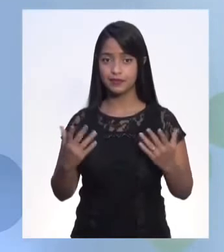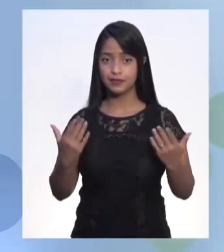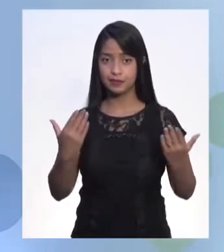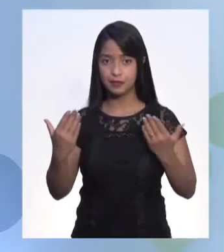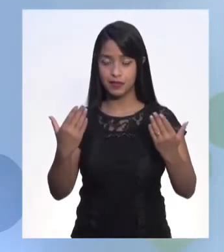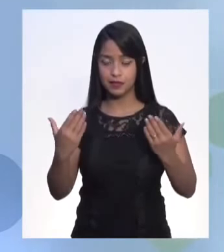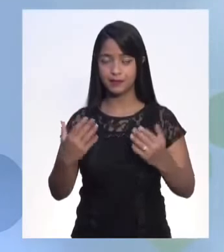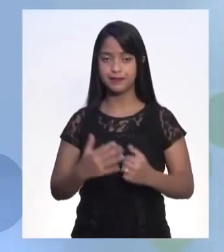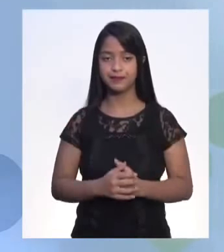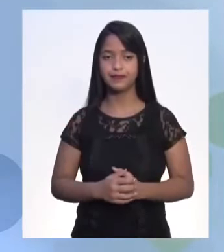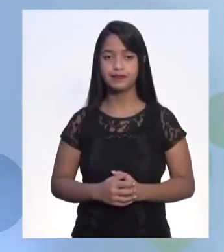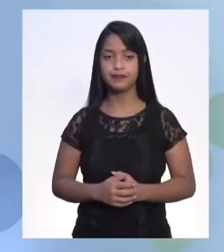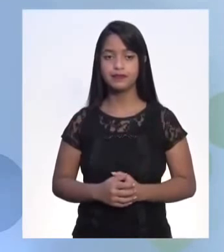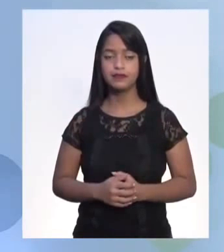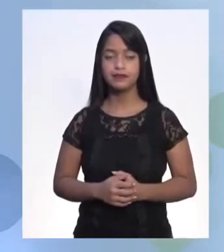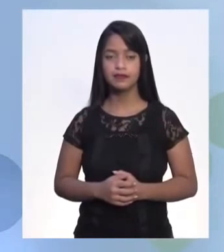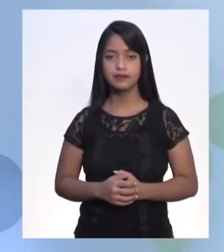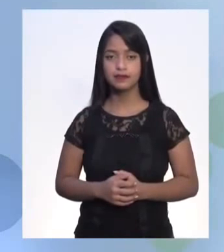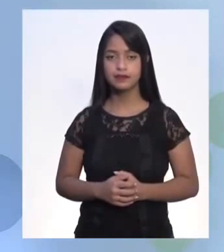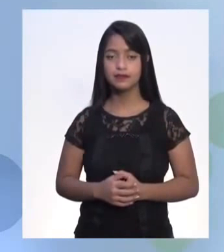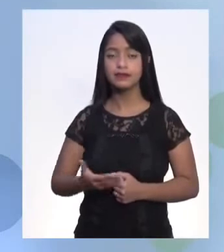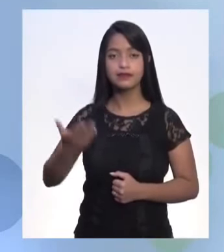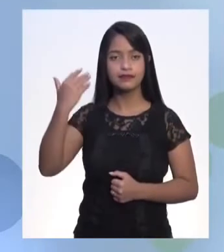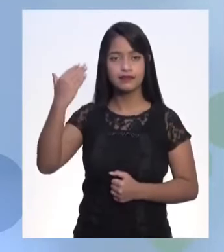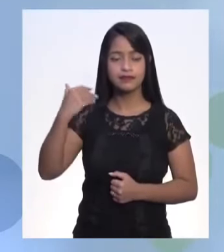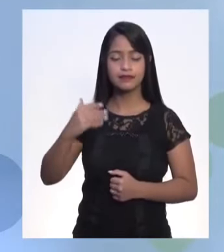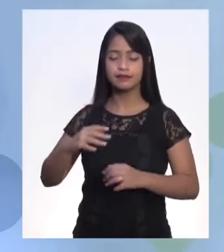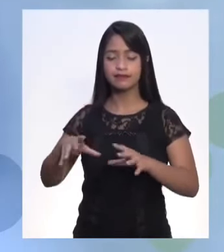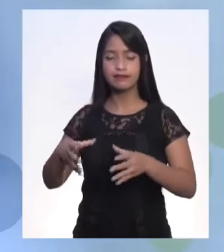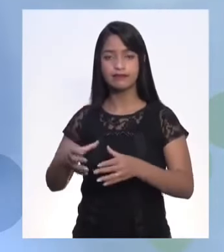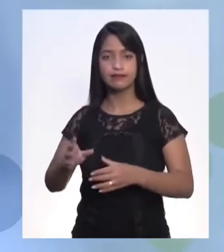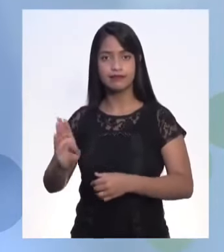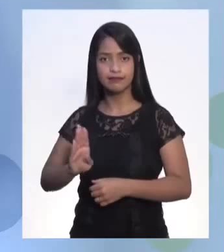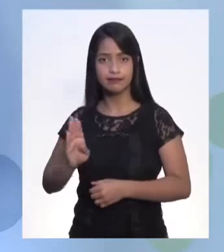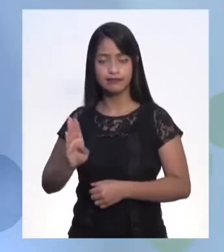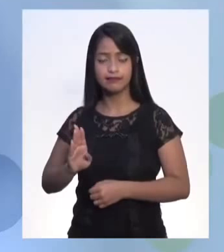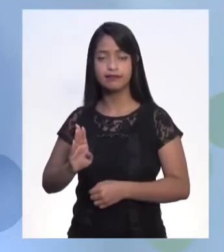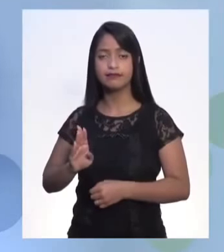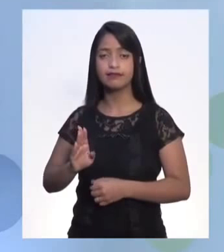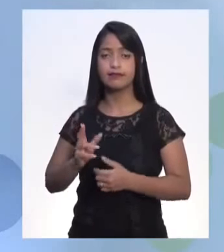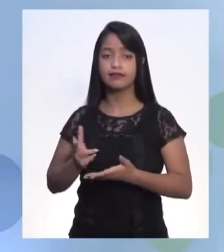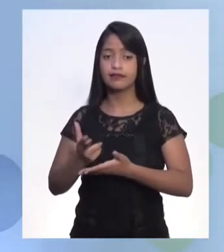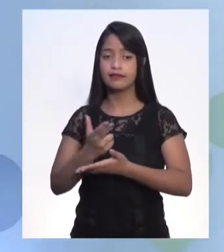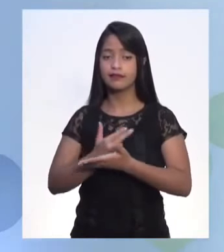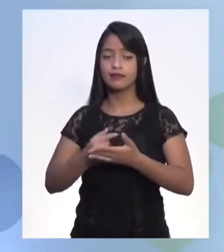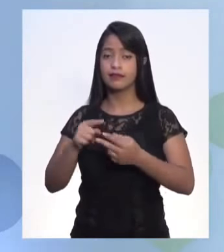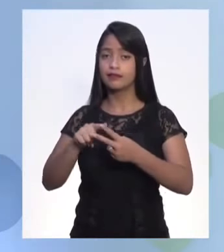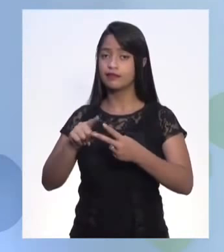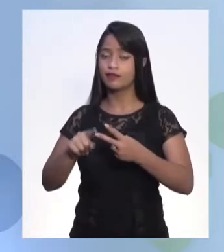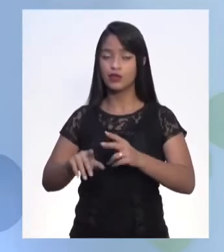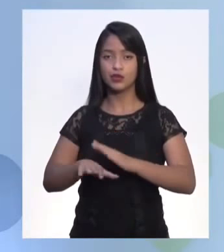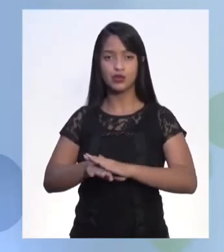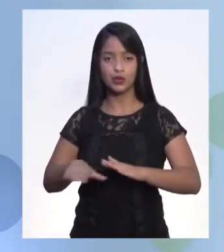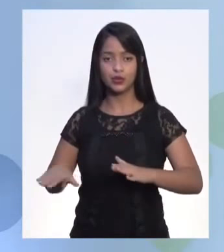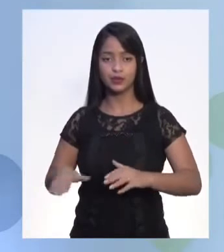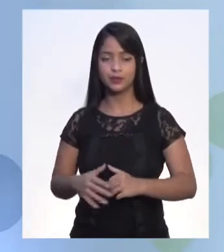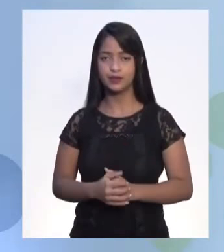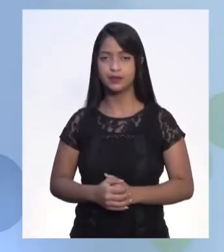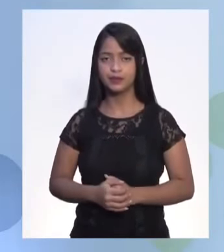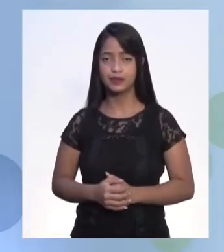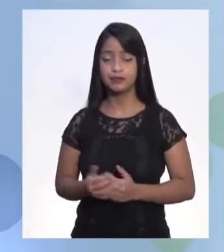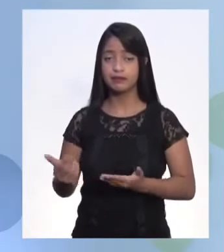bem então tá aqui então a gente os babilônios eles usaram apenas 22 símbolos a 1